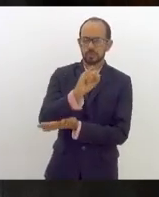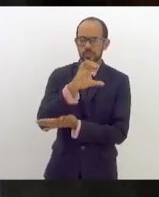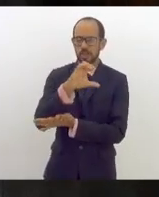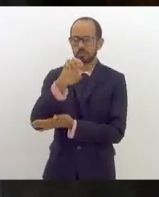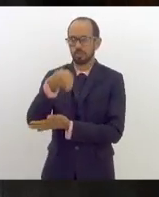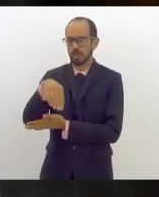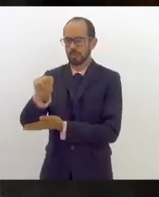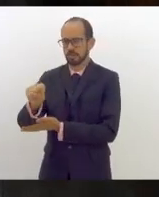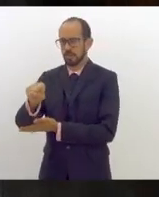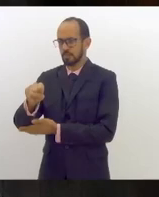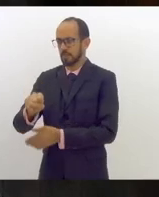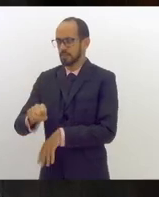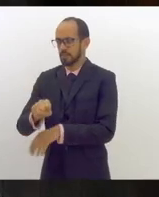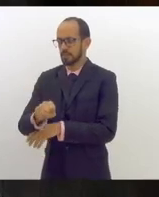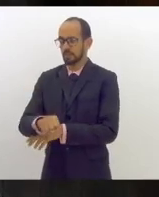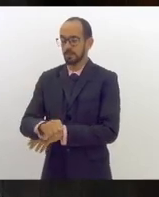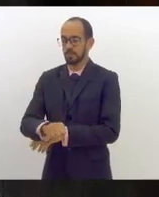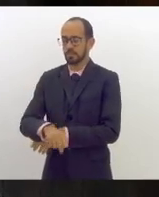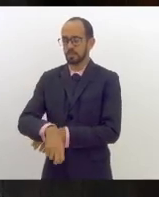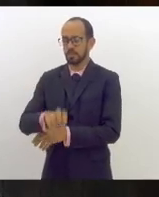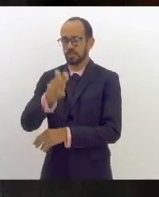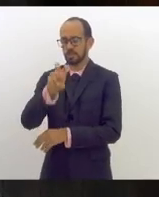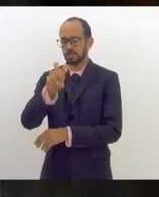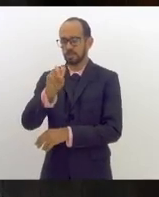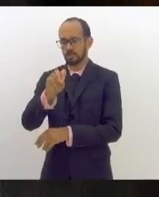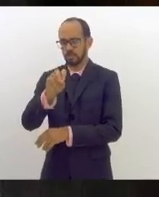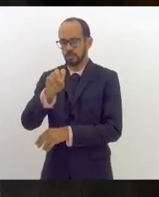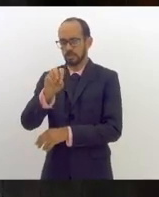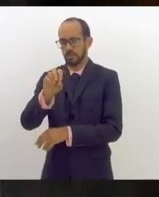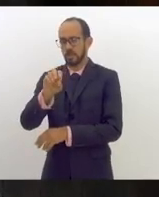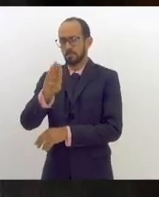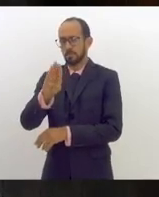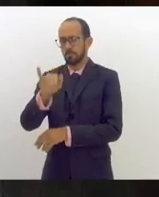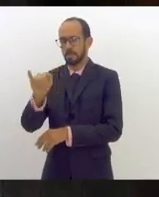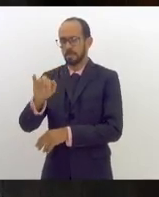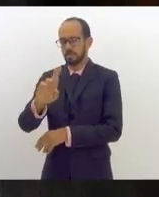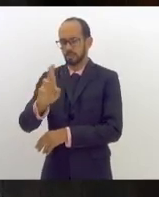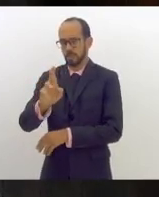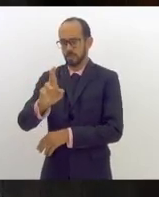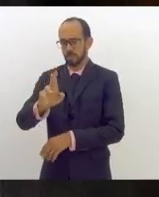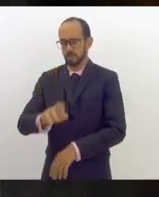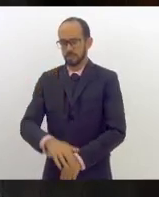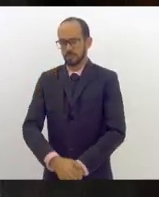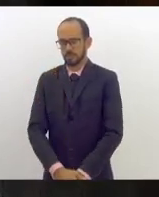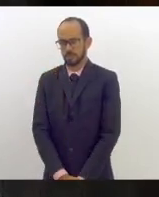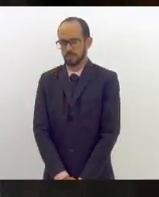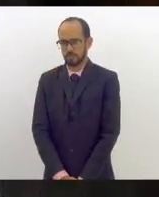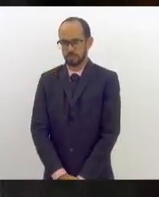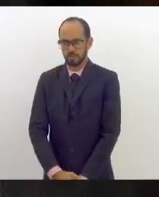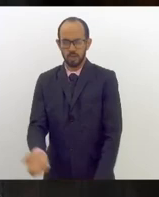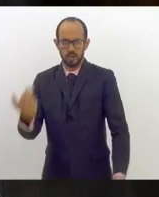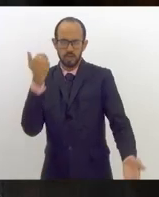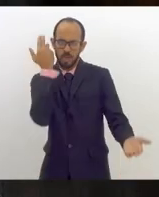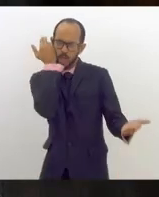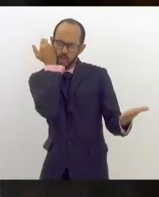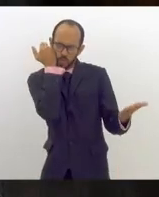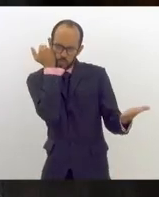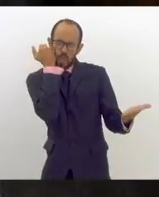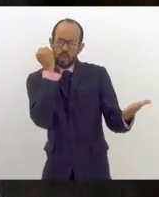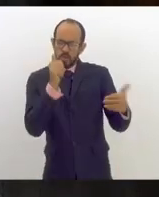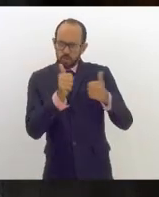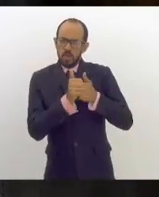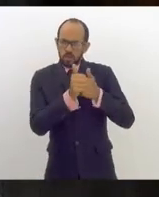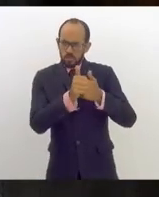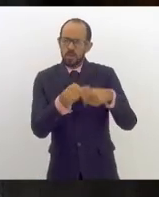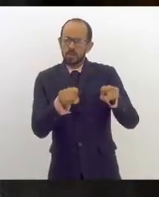de 50 bilhões de reais Deputado Eliomar Coelho acompanha de perto